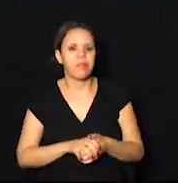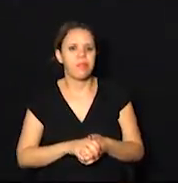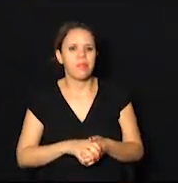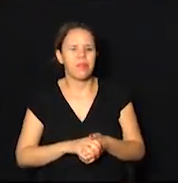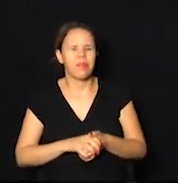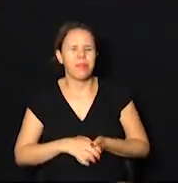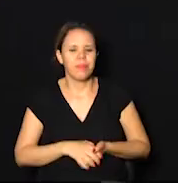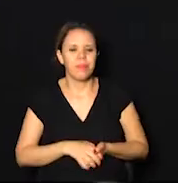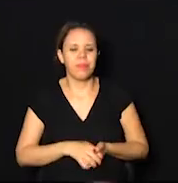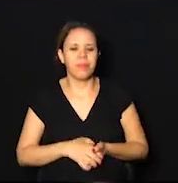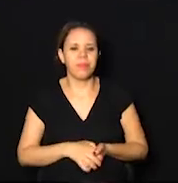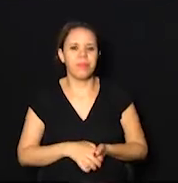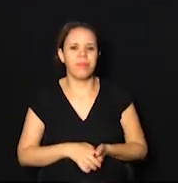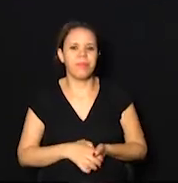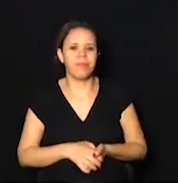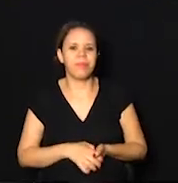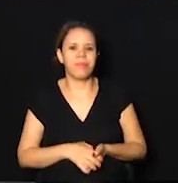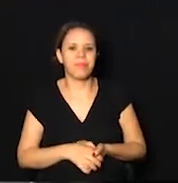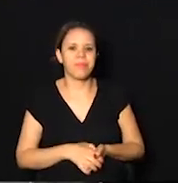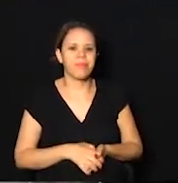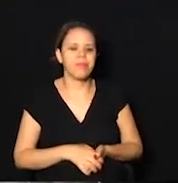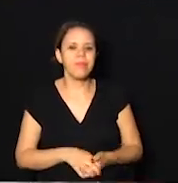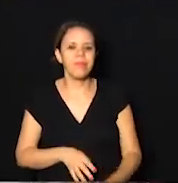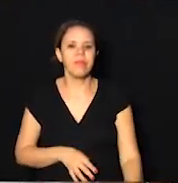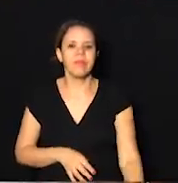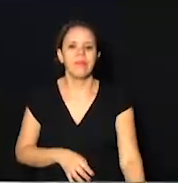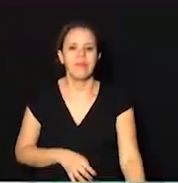e e